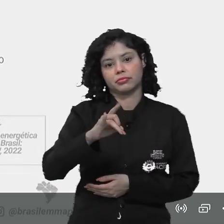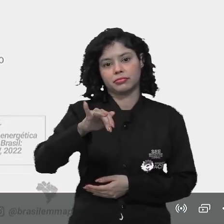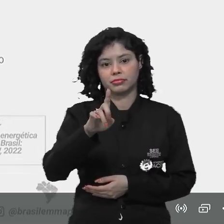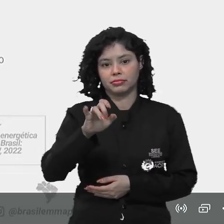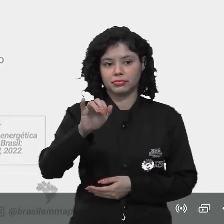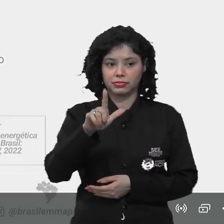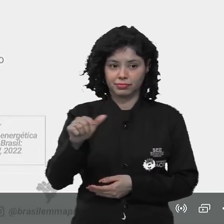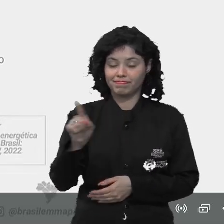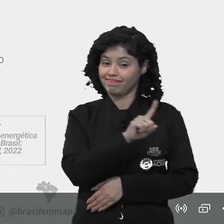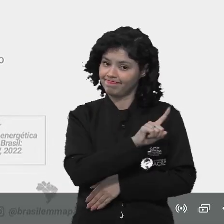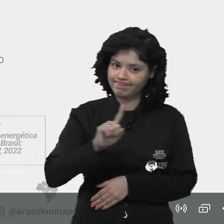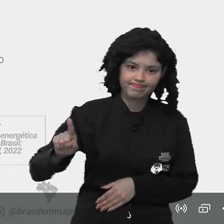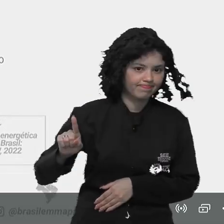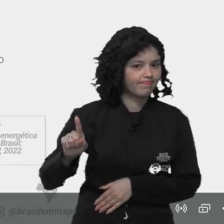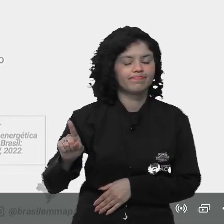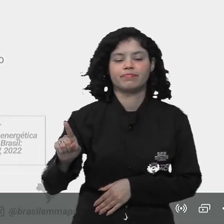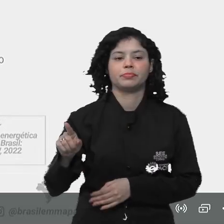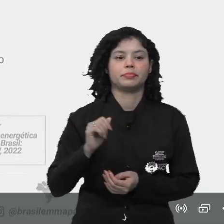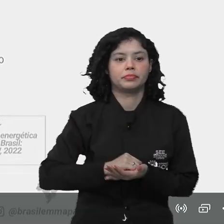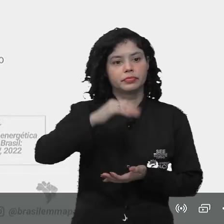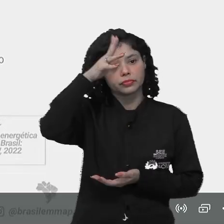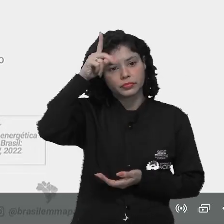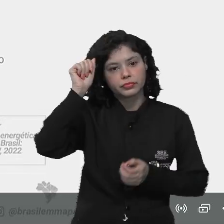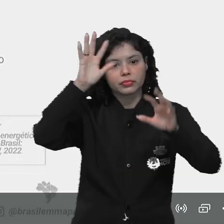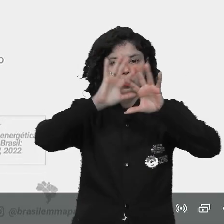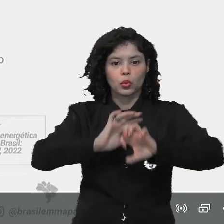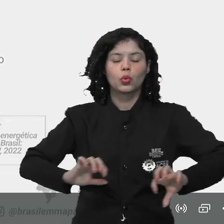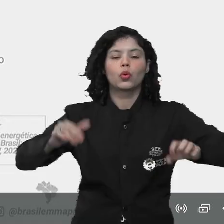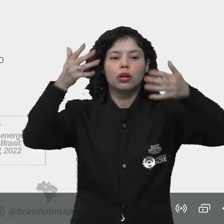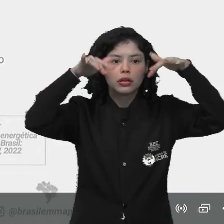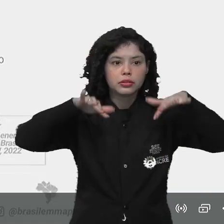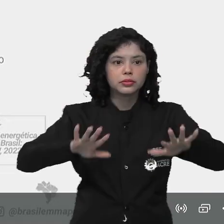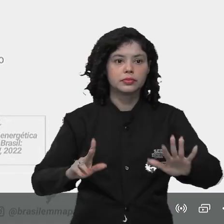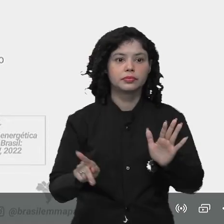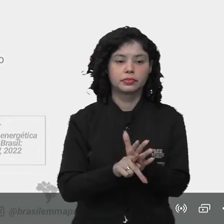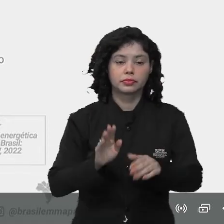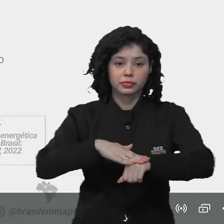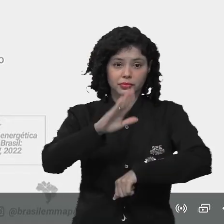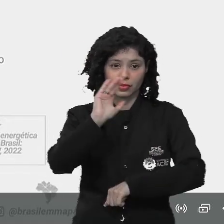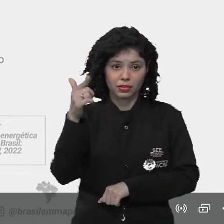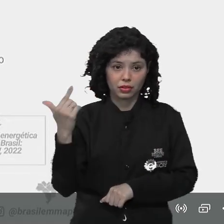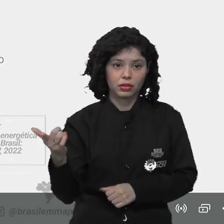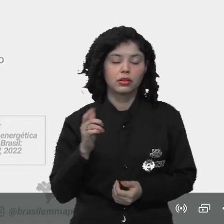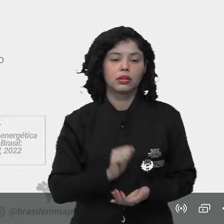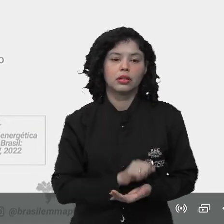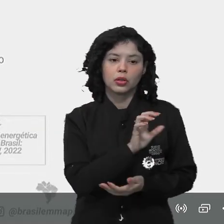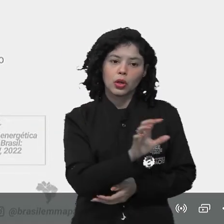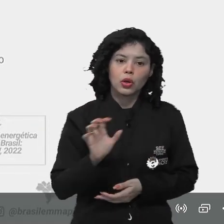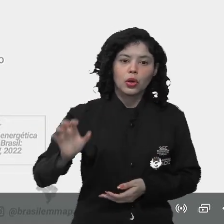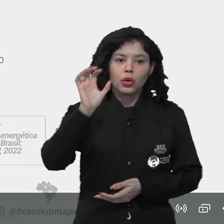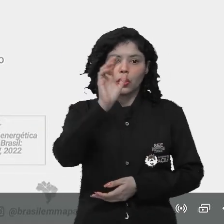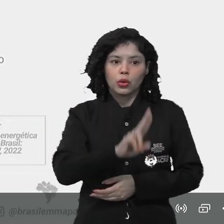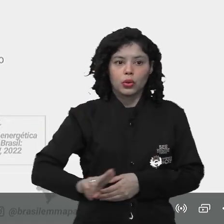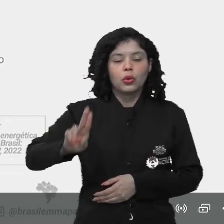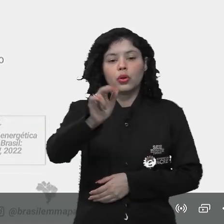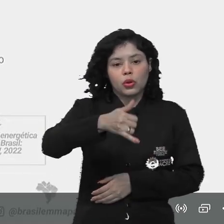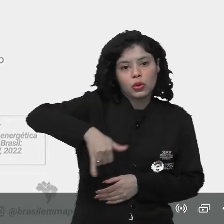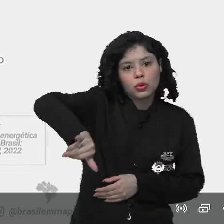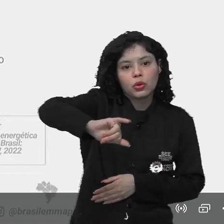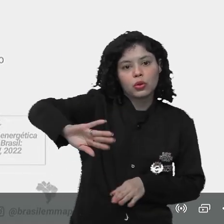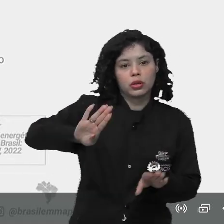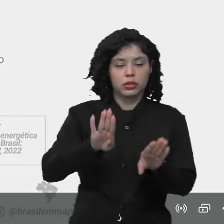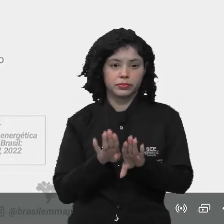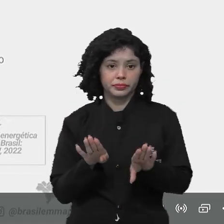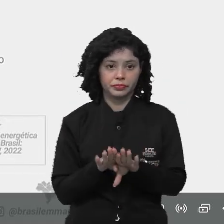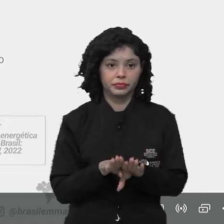não renovável. Né, ali no Amazonas, a gente tem um gás natural e mais alguns outros estados, né, tem ali o uso do óleo diesel e